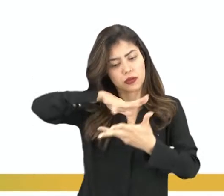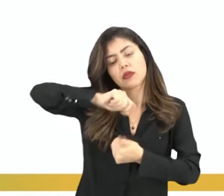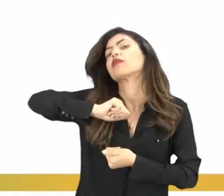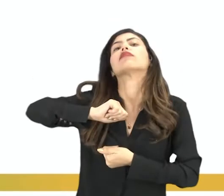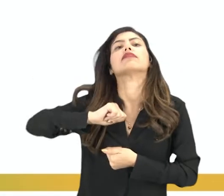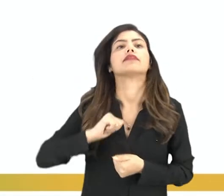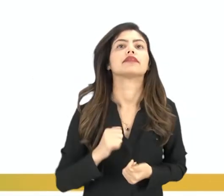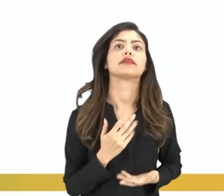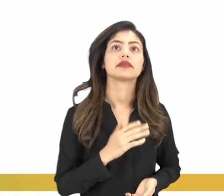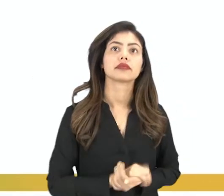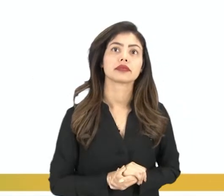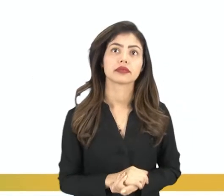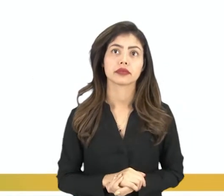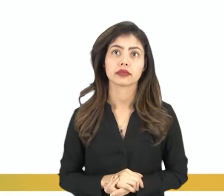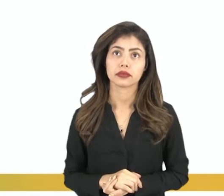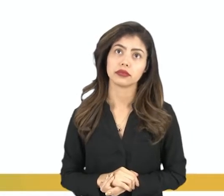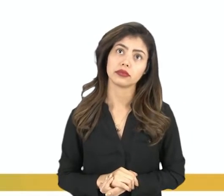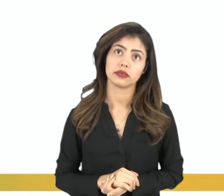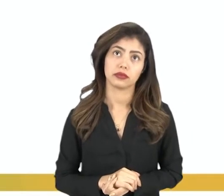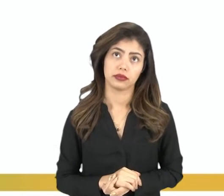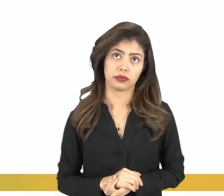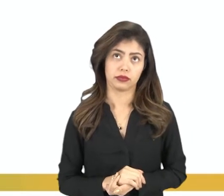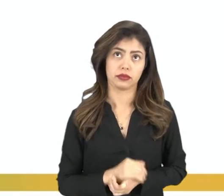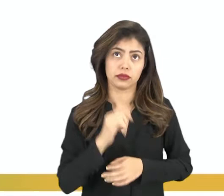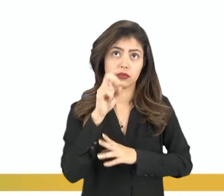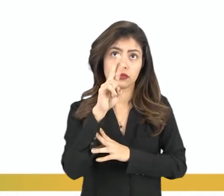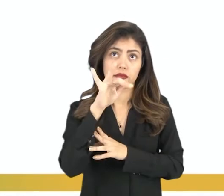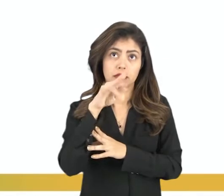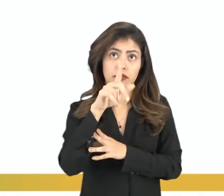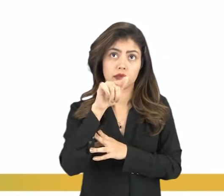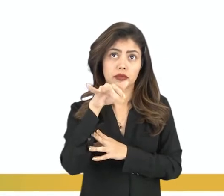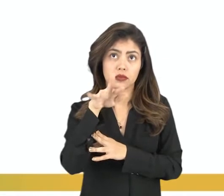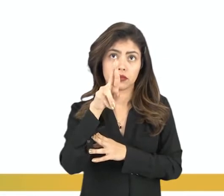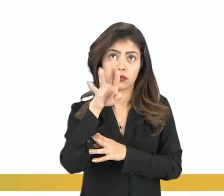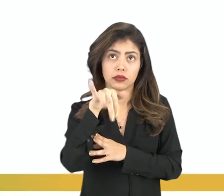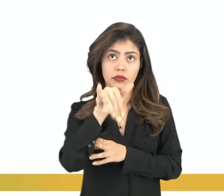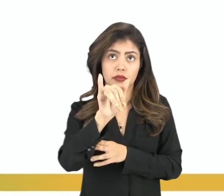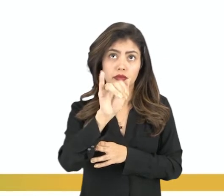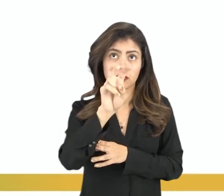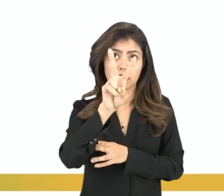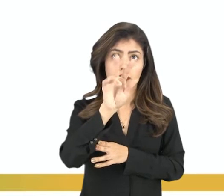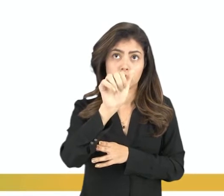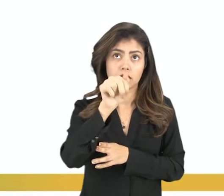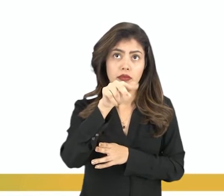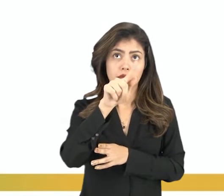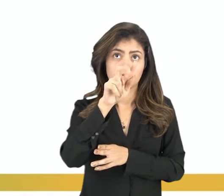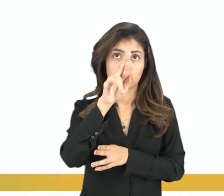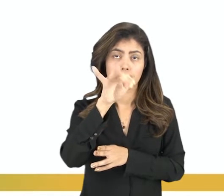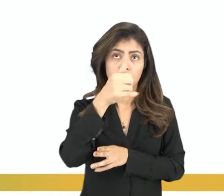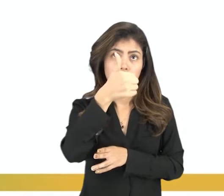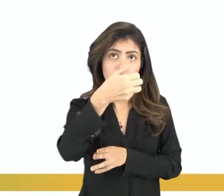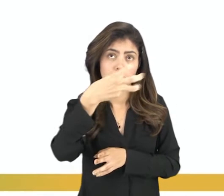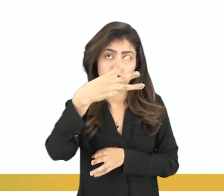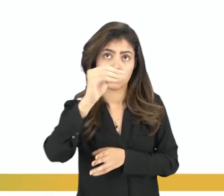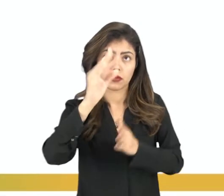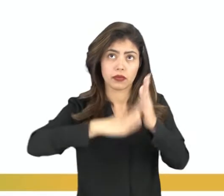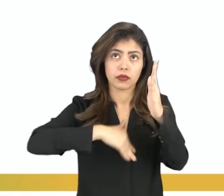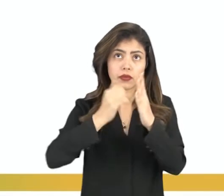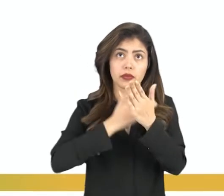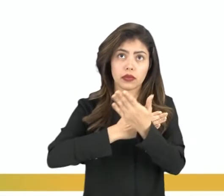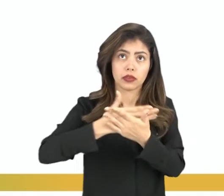mundo, a gente poderia assim dizer. Em San Remo, Van Gogh criou quase, olha lá, 130 pinturas. Na primeira